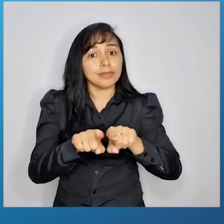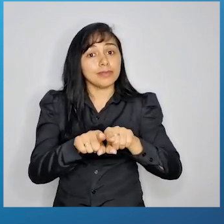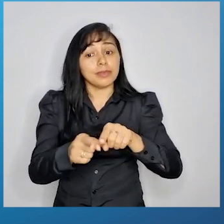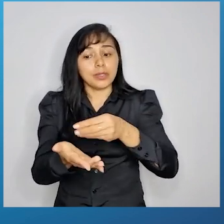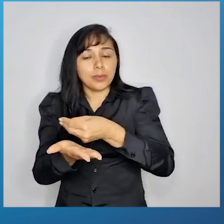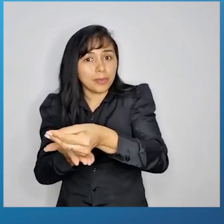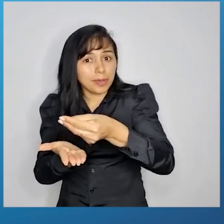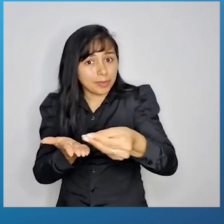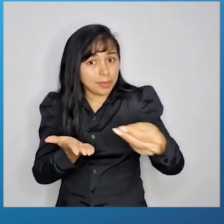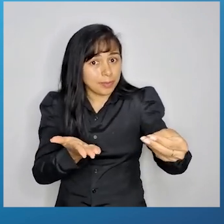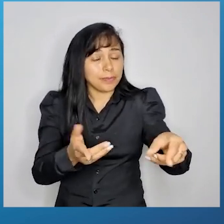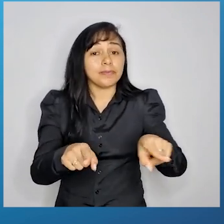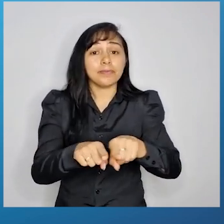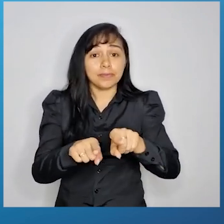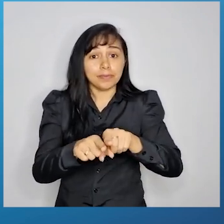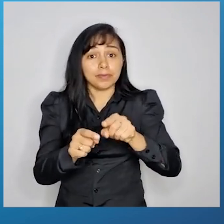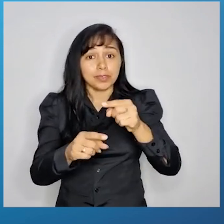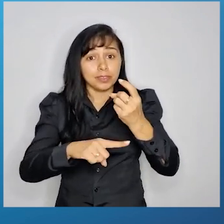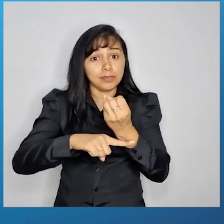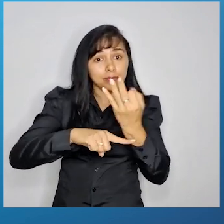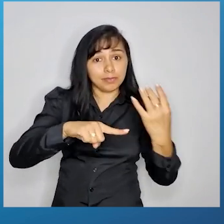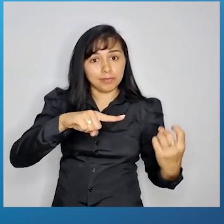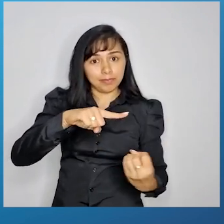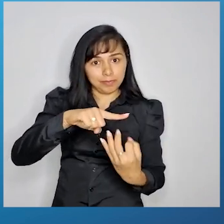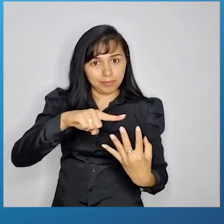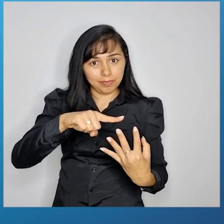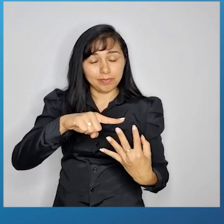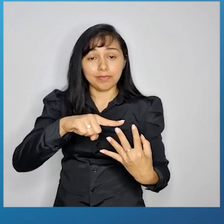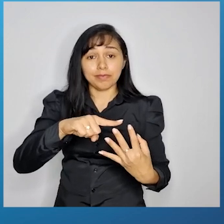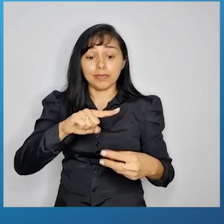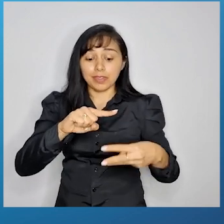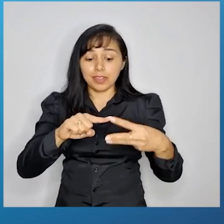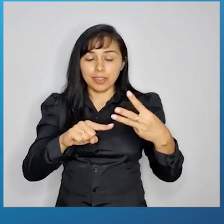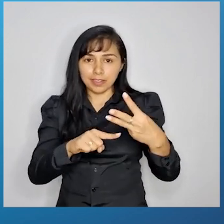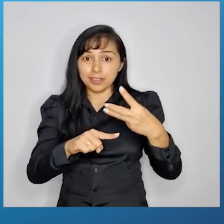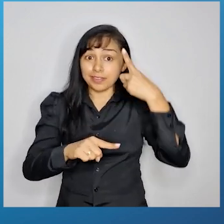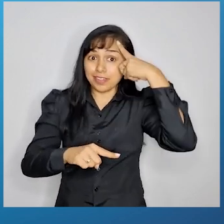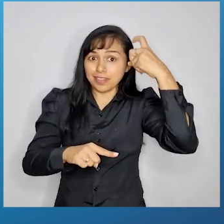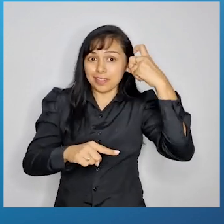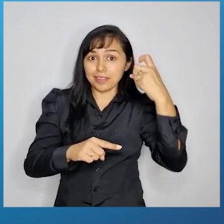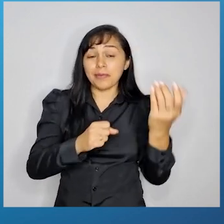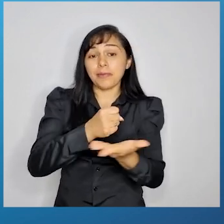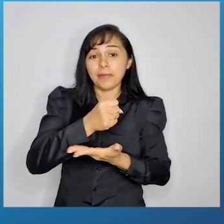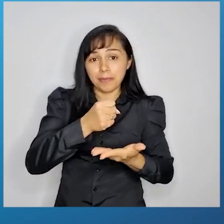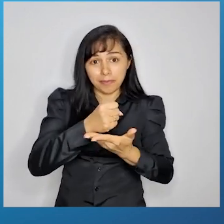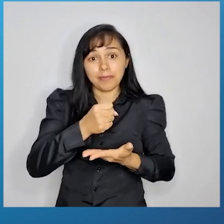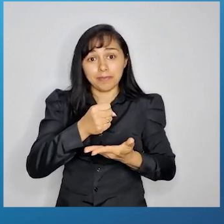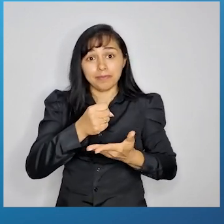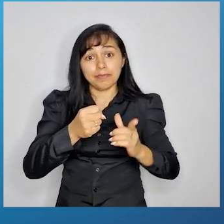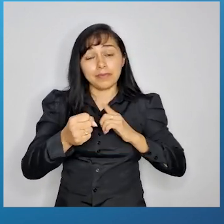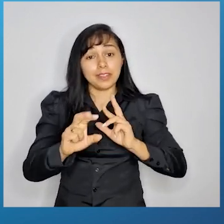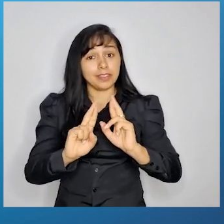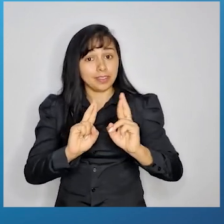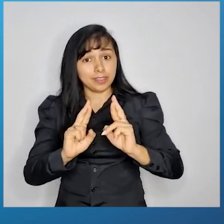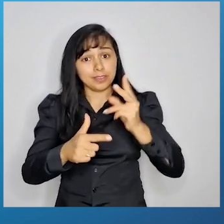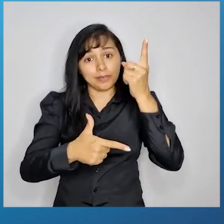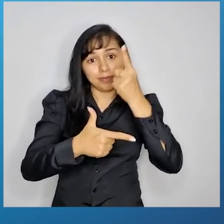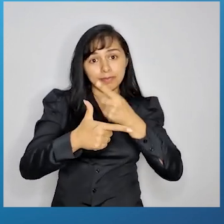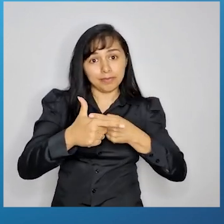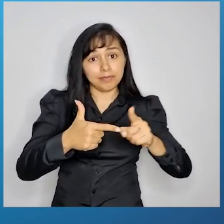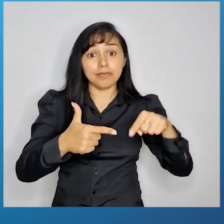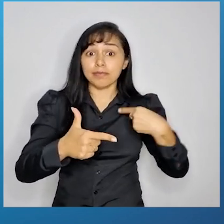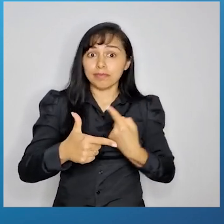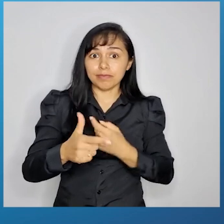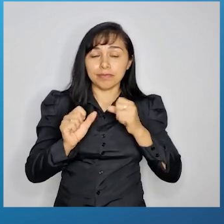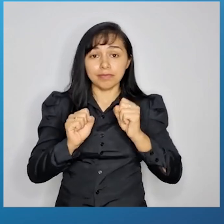e também de fracionar. Então, essas três são ideias básicas relacionadas à divisão e que nós